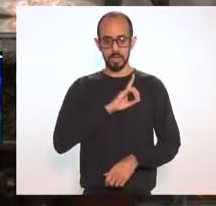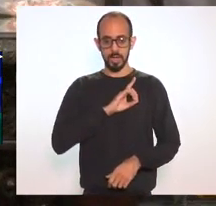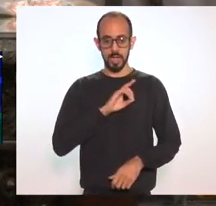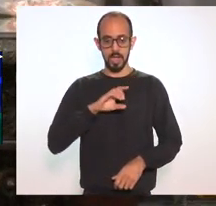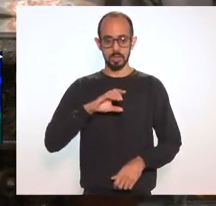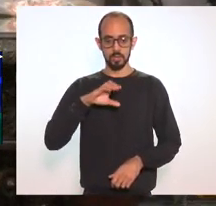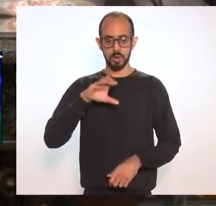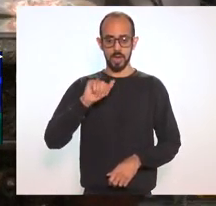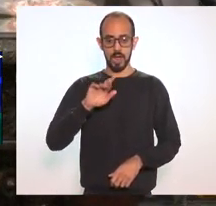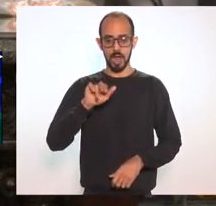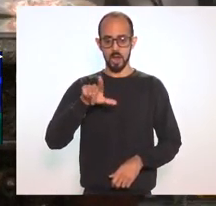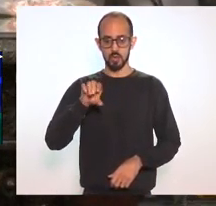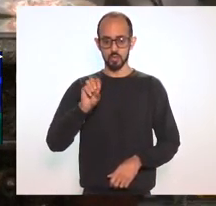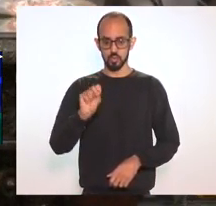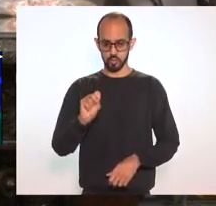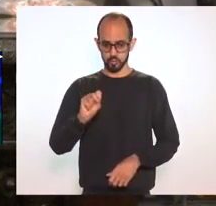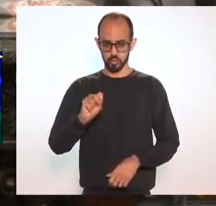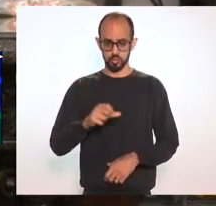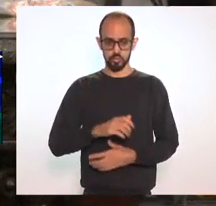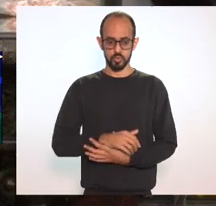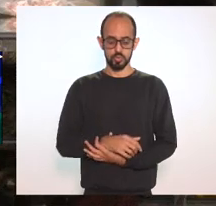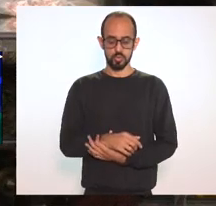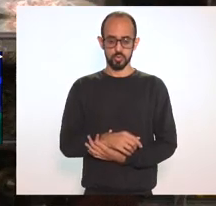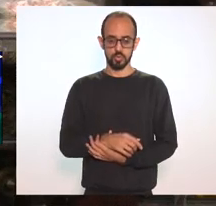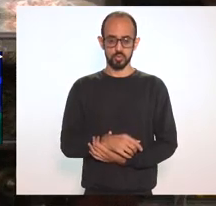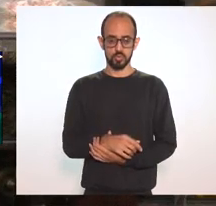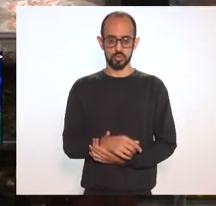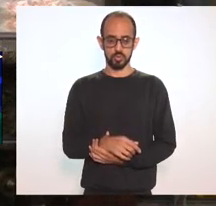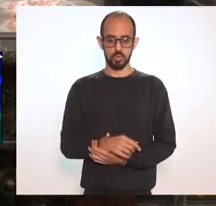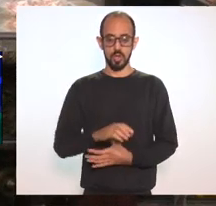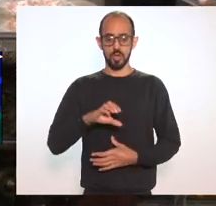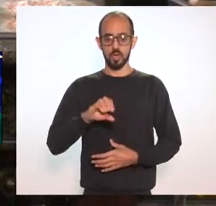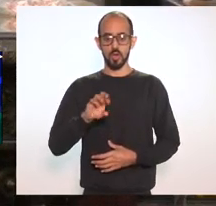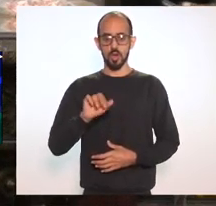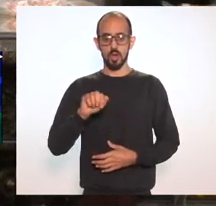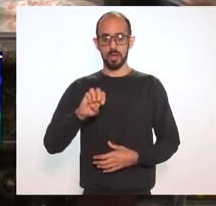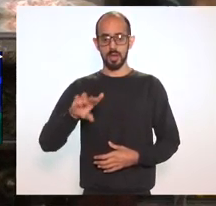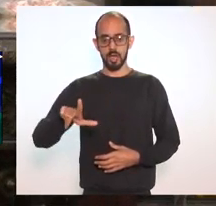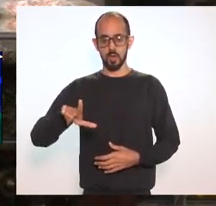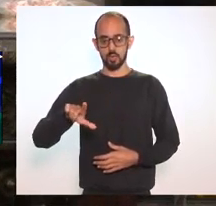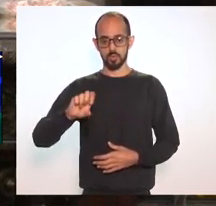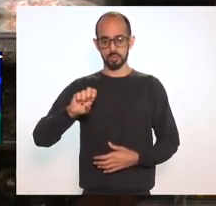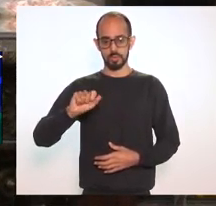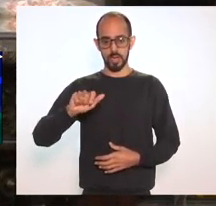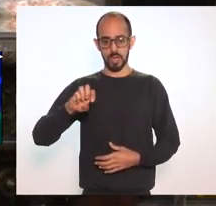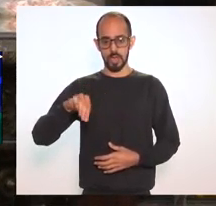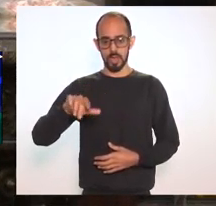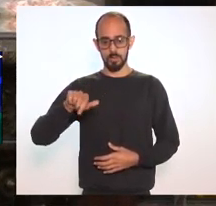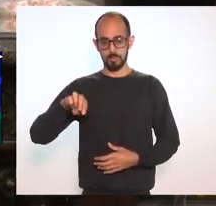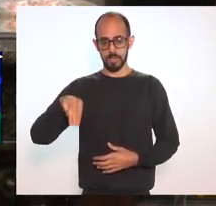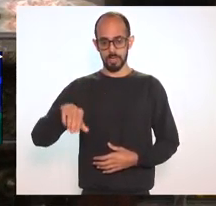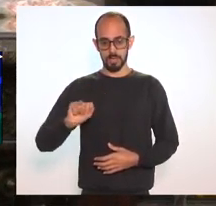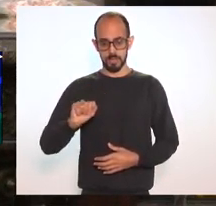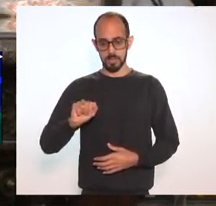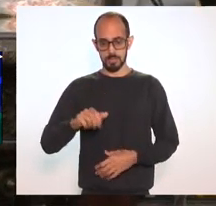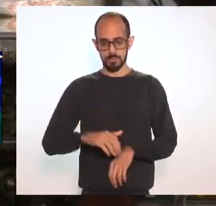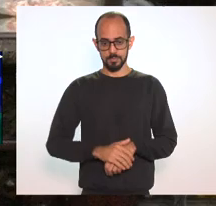Segurança Pública, delegado Carlos Augusto. Coronel Salema. Deputado Coronel Salema.